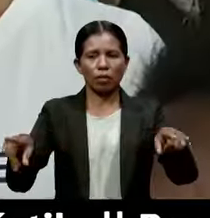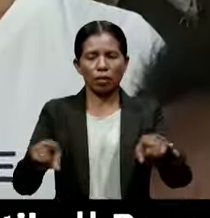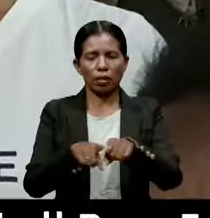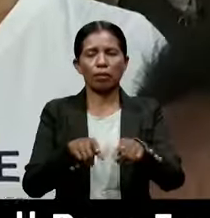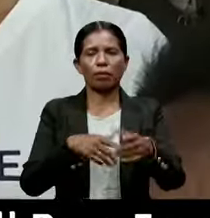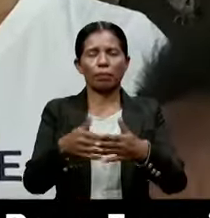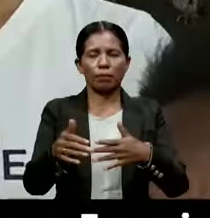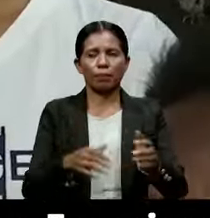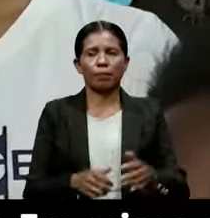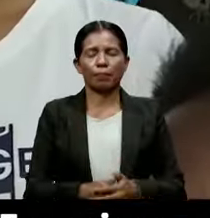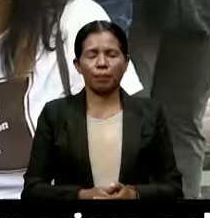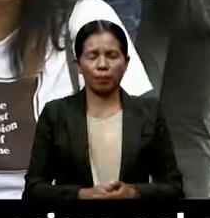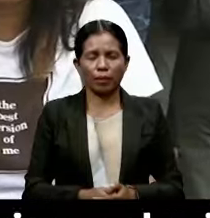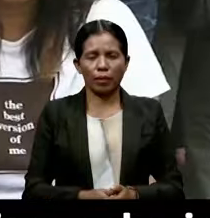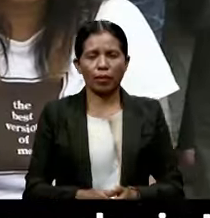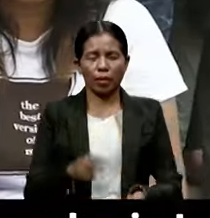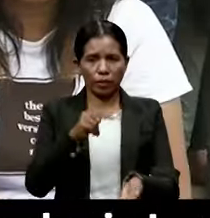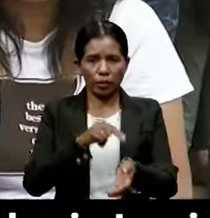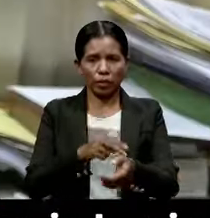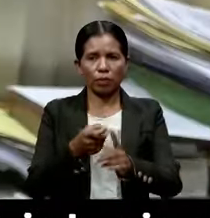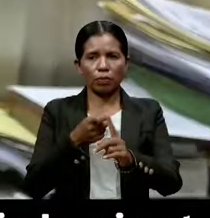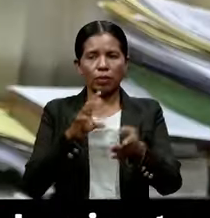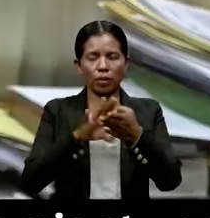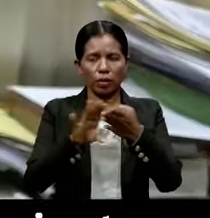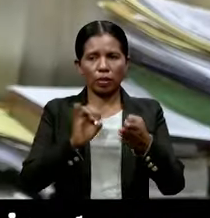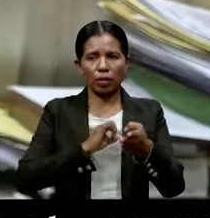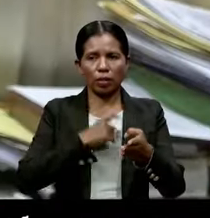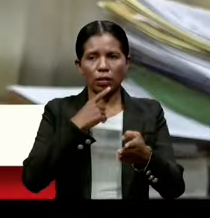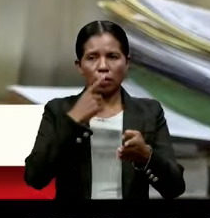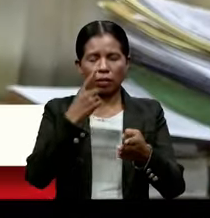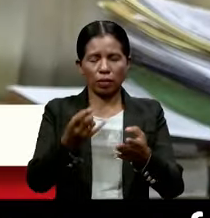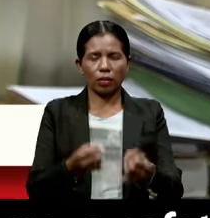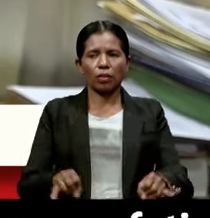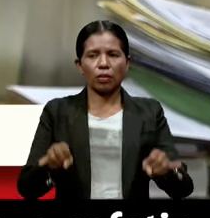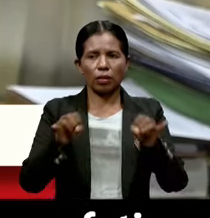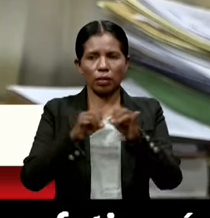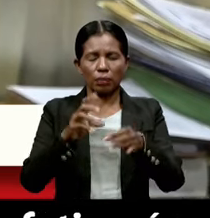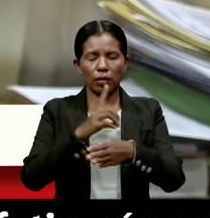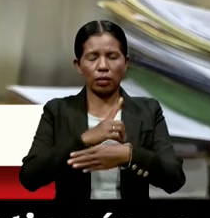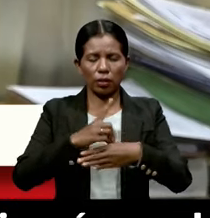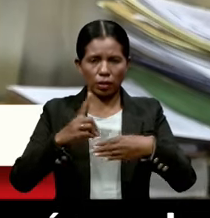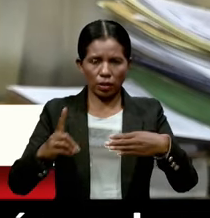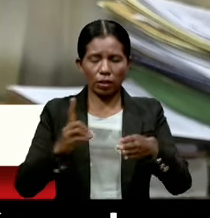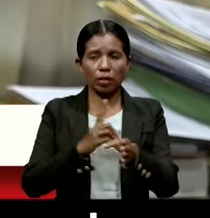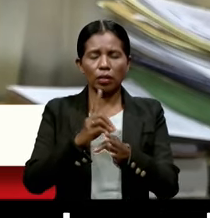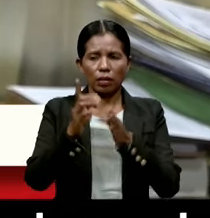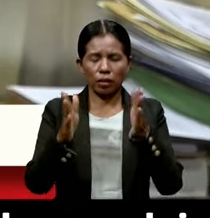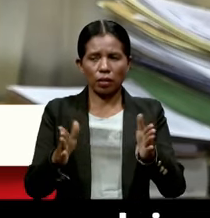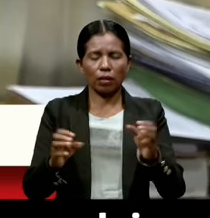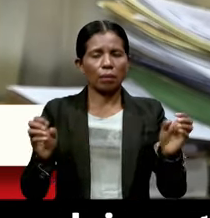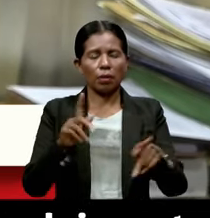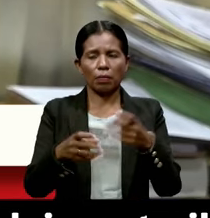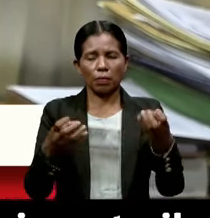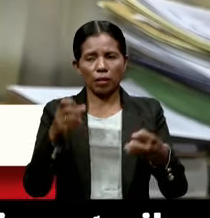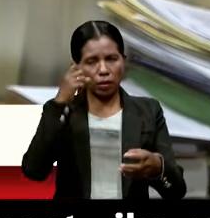bai-bain. Natureza, hoje se despacho nebe, makasai em novembro. Na bolo texto institucional ba dirigente SIRA. Mas para que lá compreende, né? Mas